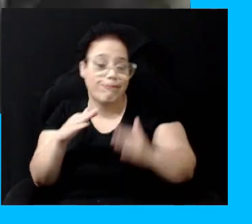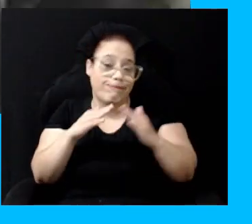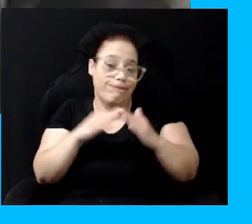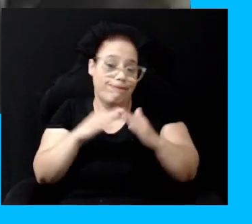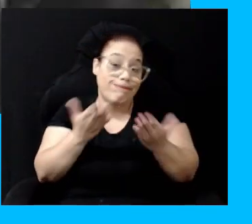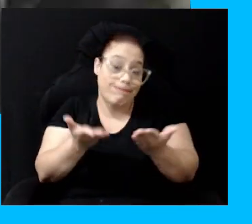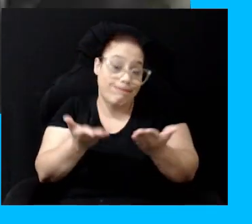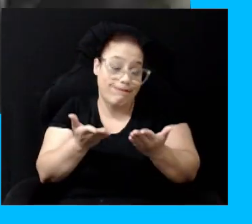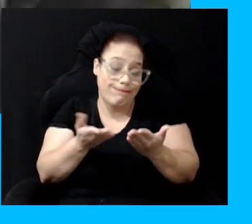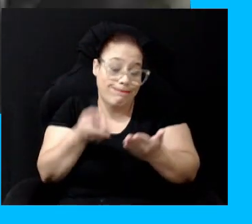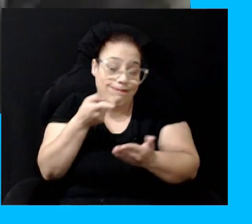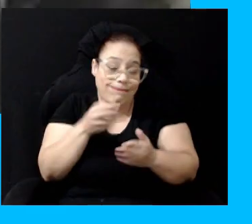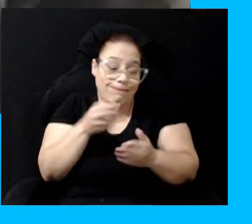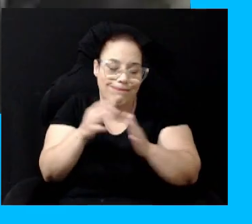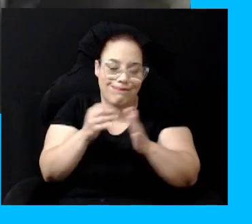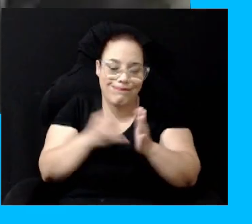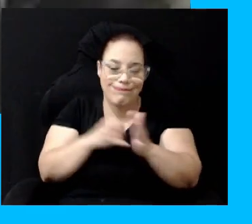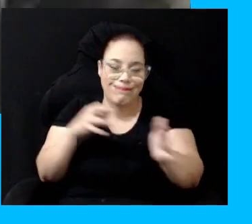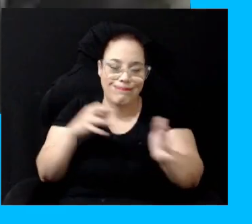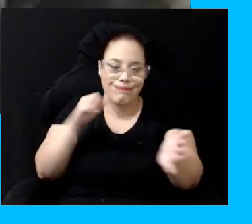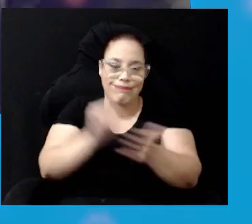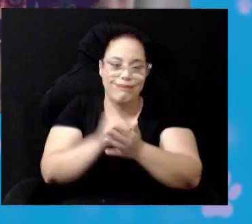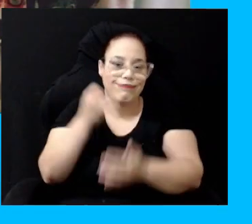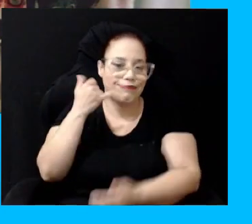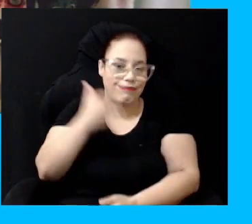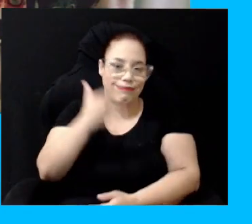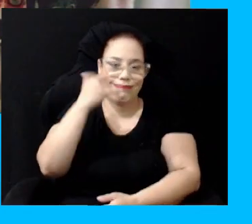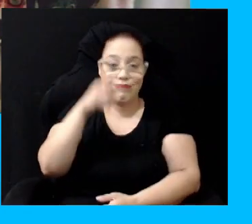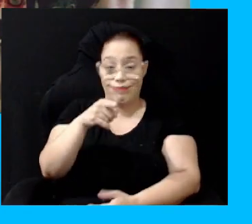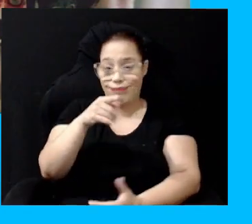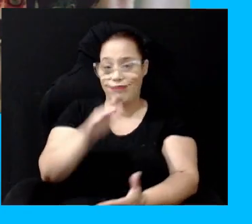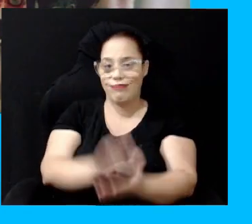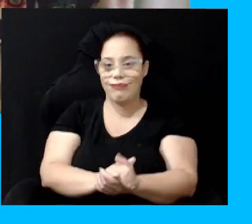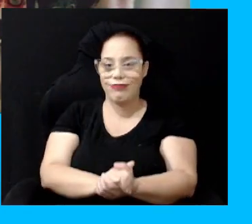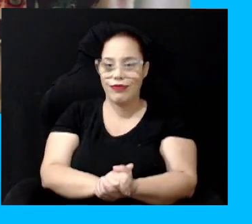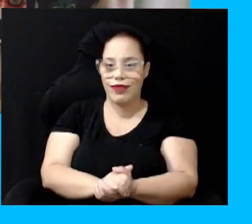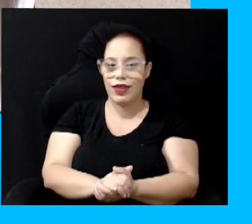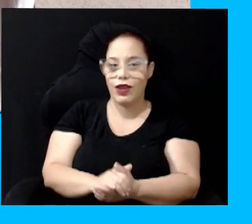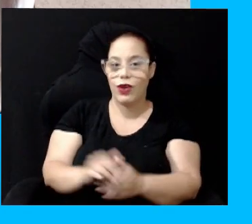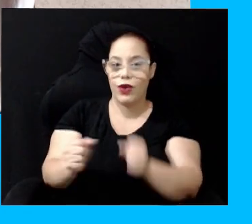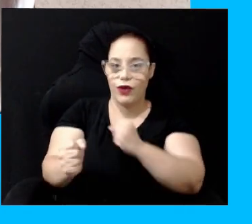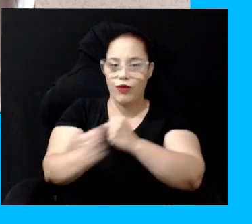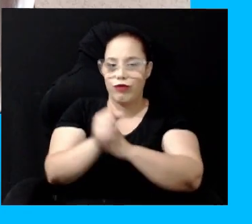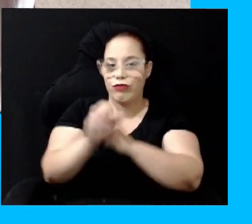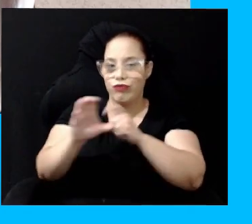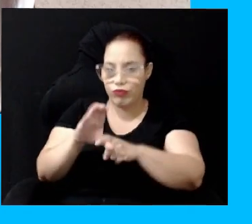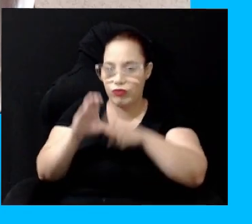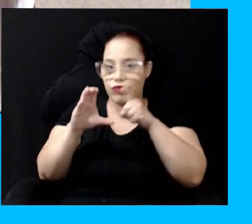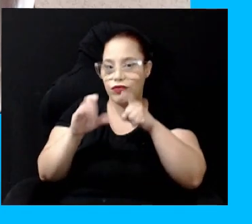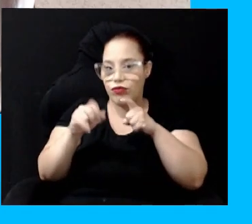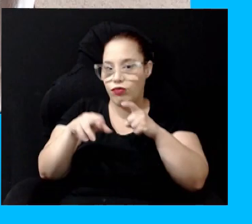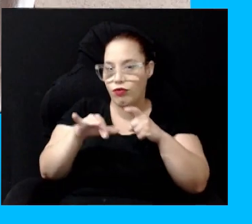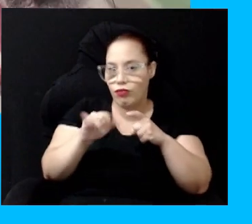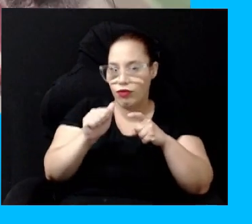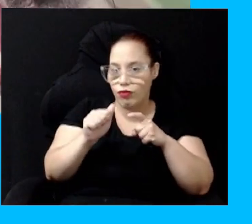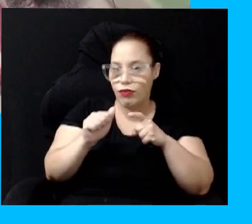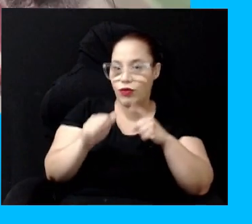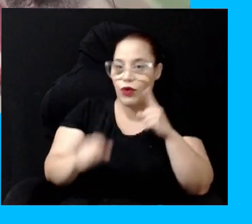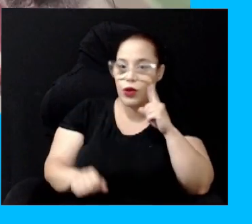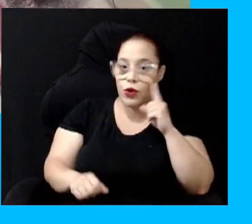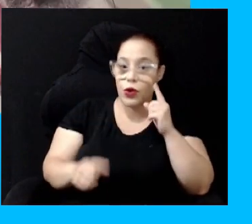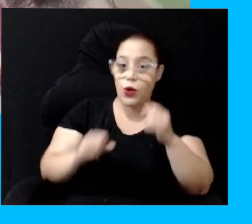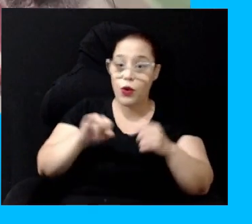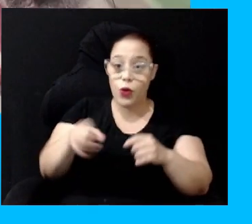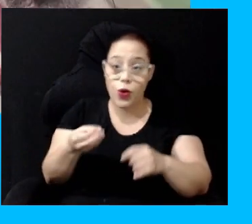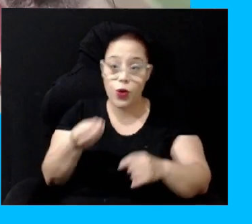só entrar em contato com o número que aparece na tela. A protetora independente Marina Ceriza tem ótimas opções